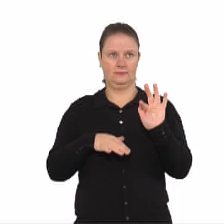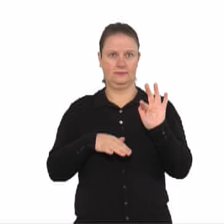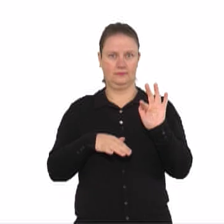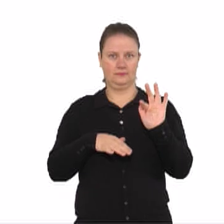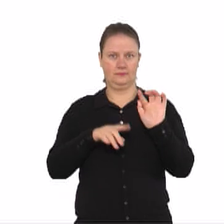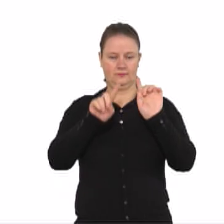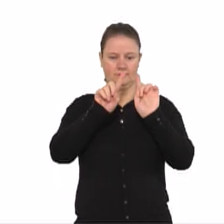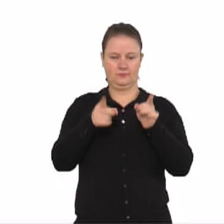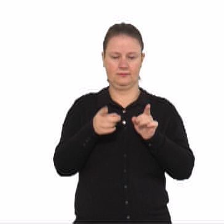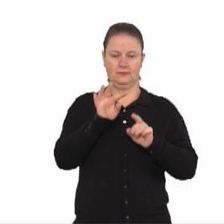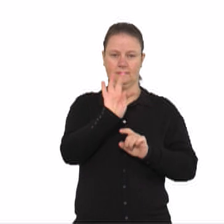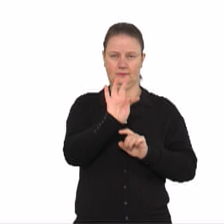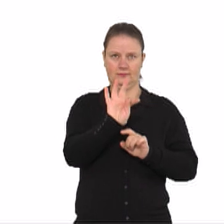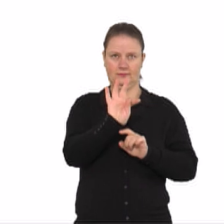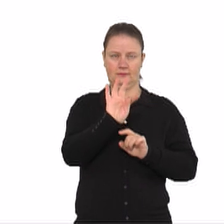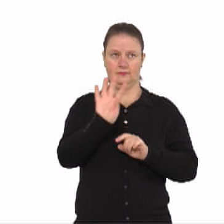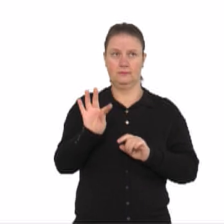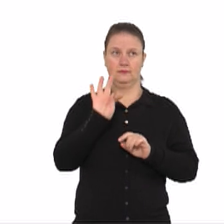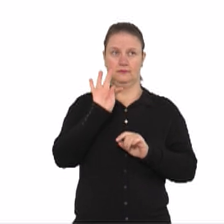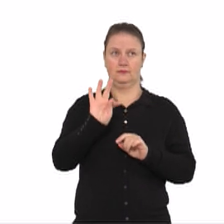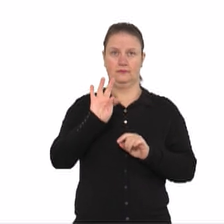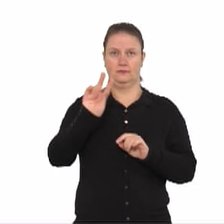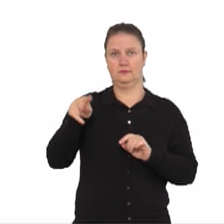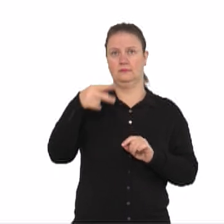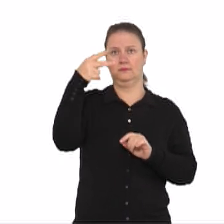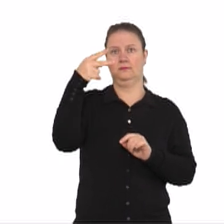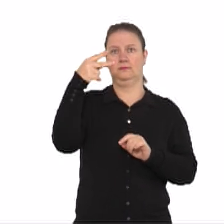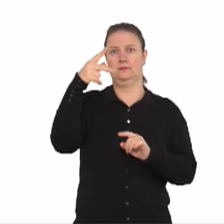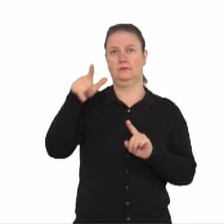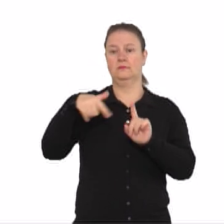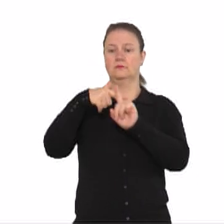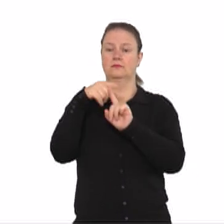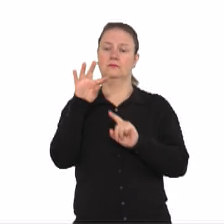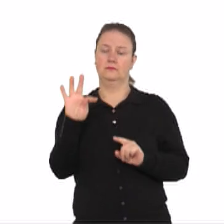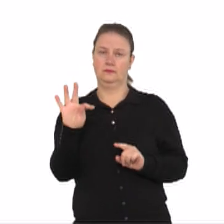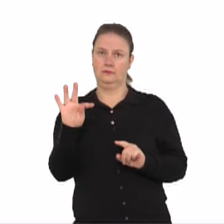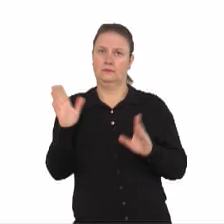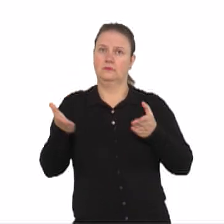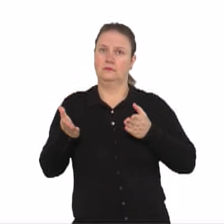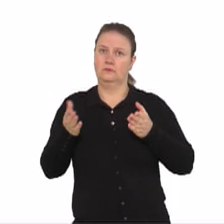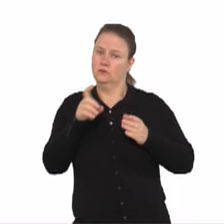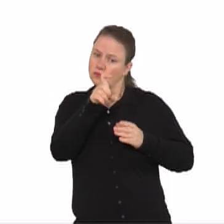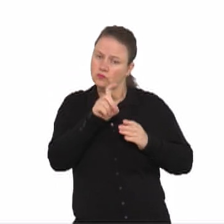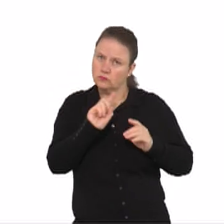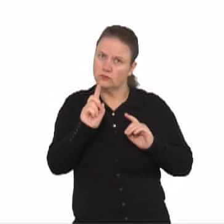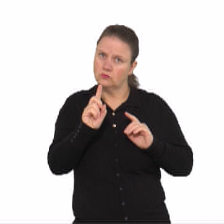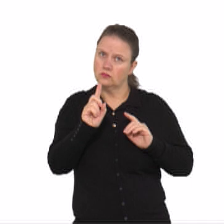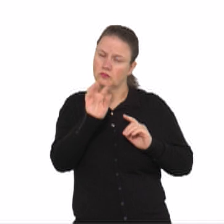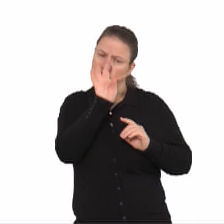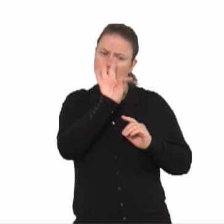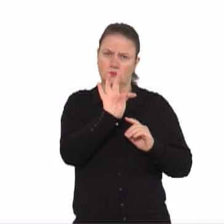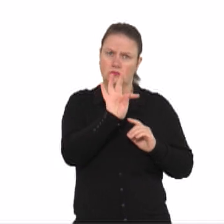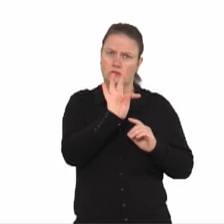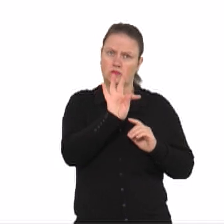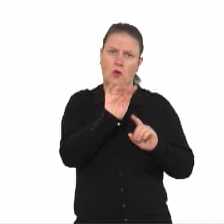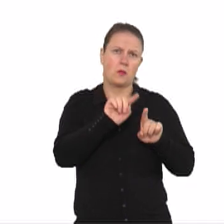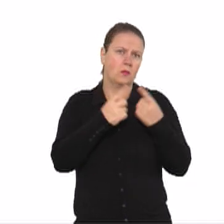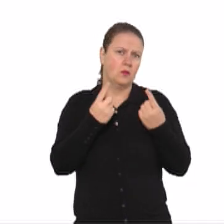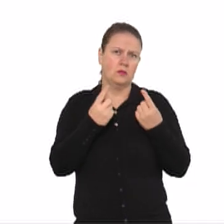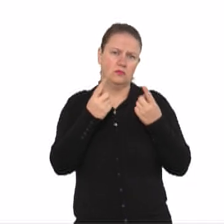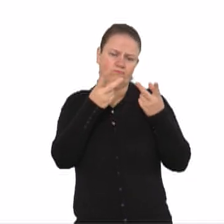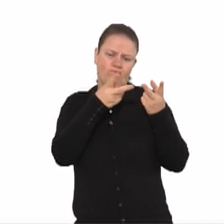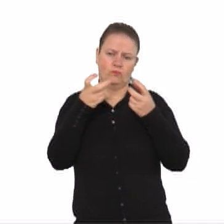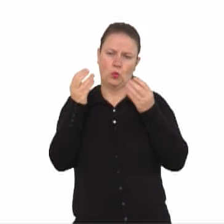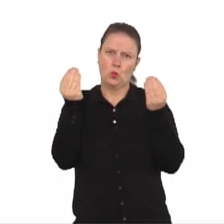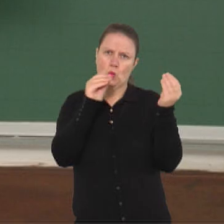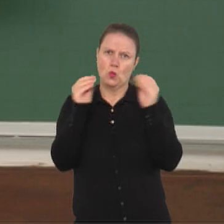ao quadrado mais t. Veja, eu não estou na variável x, estou na variável t, mas a análise é a mesma. Onde eu tenho